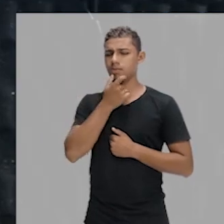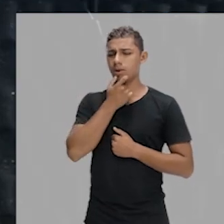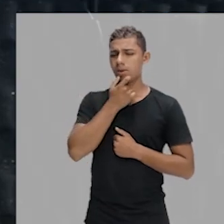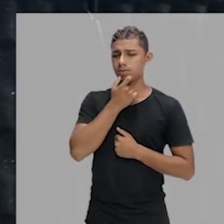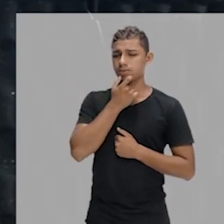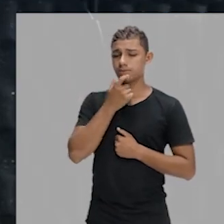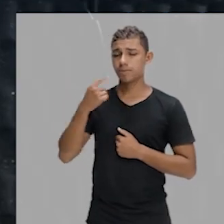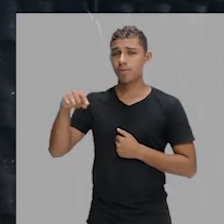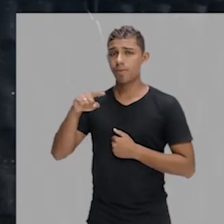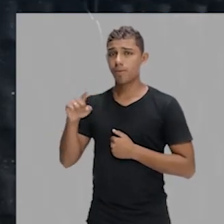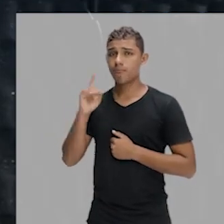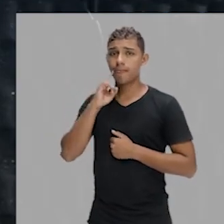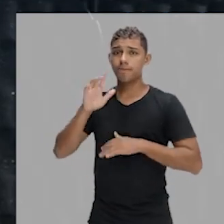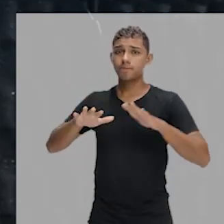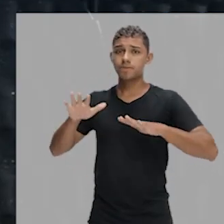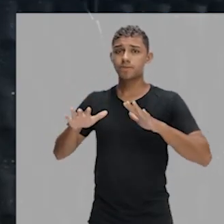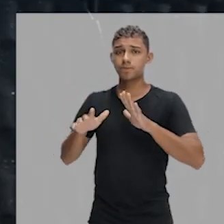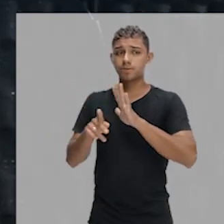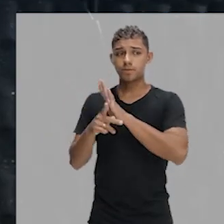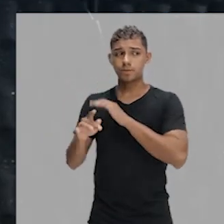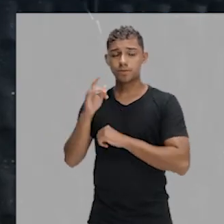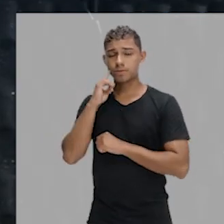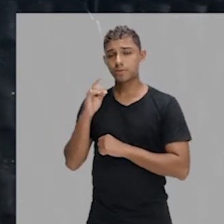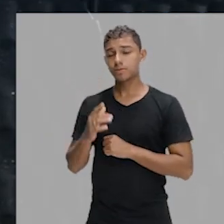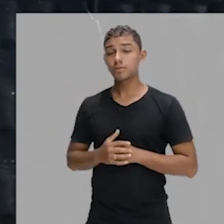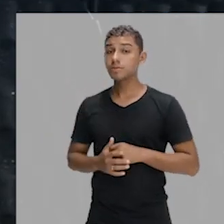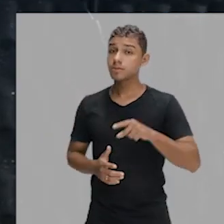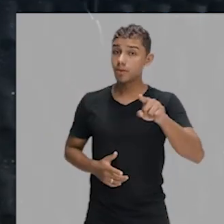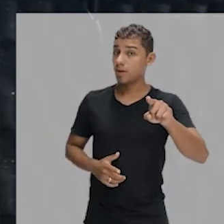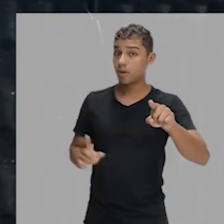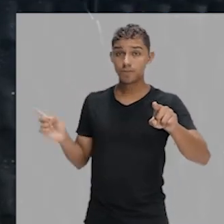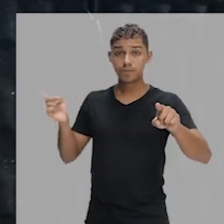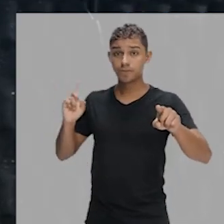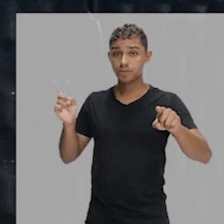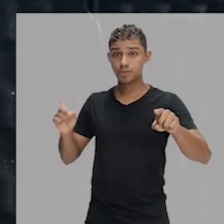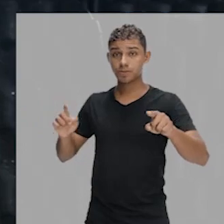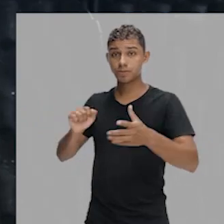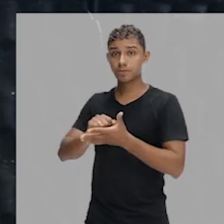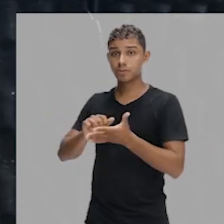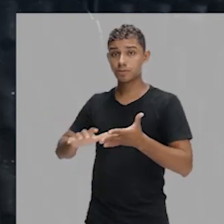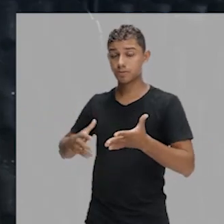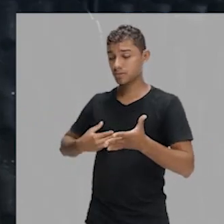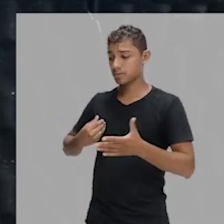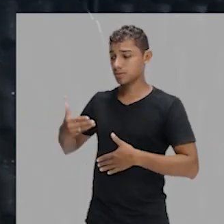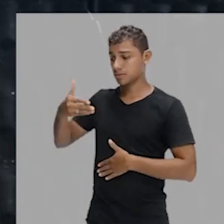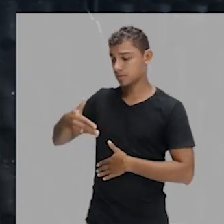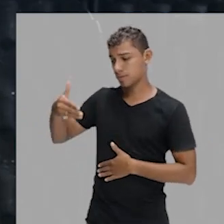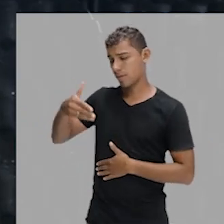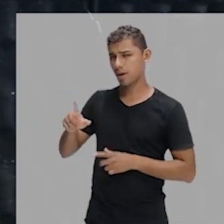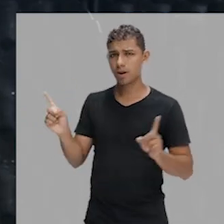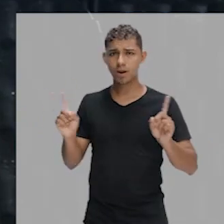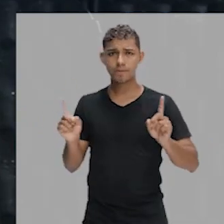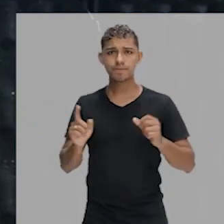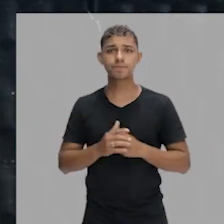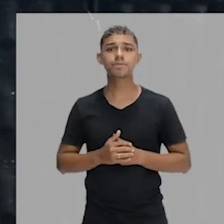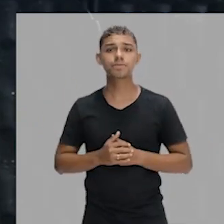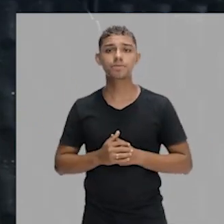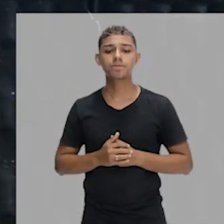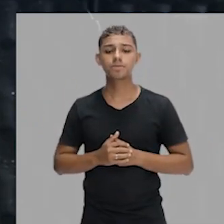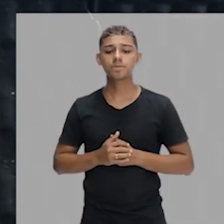not, ou you don't, exercise often. Você não se exercita frequentemente.